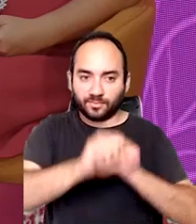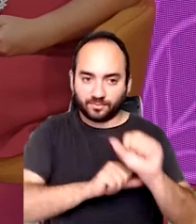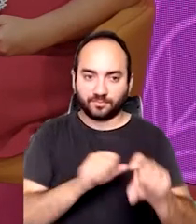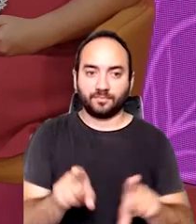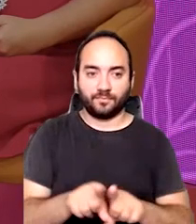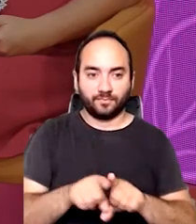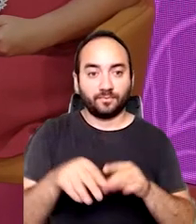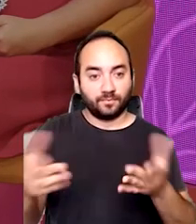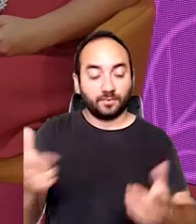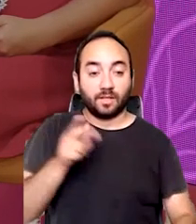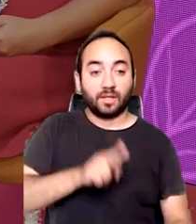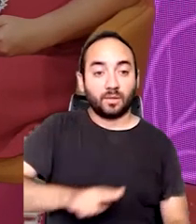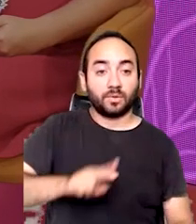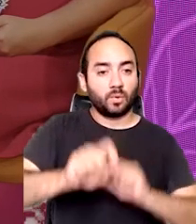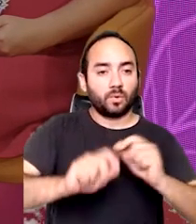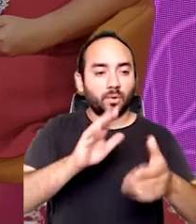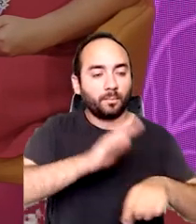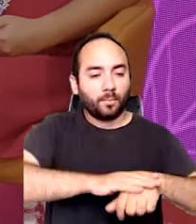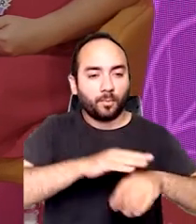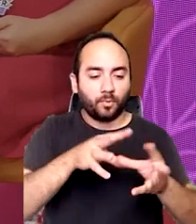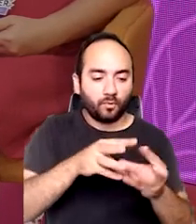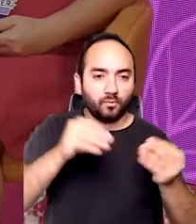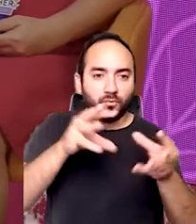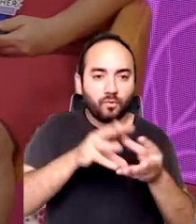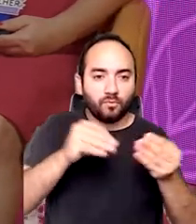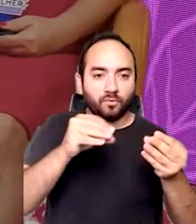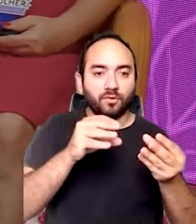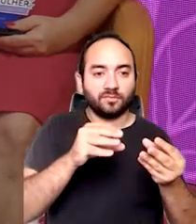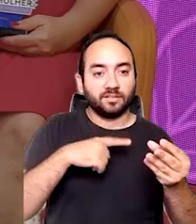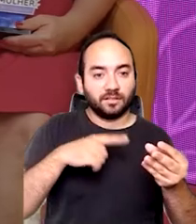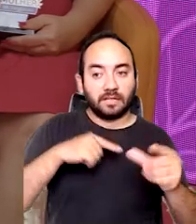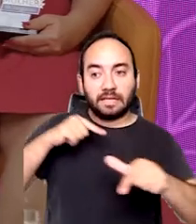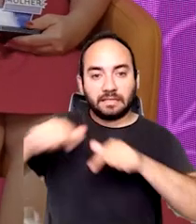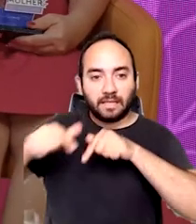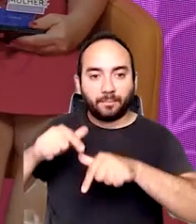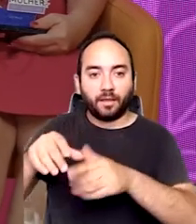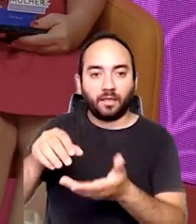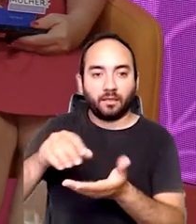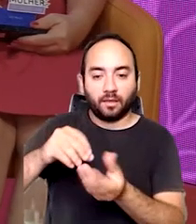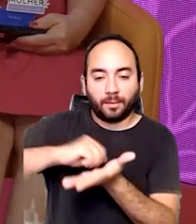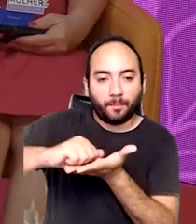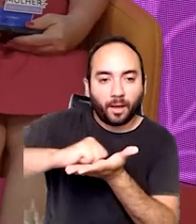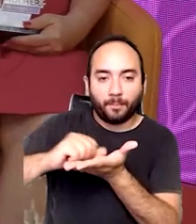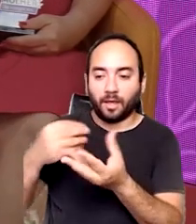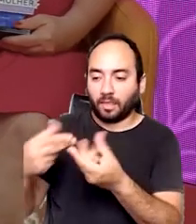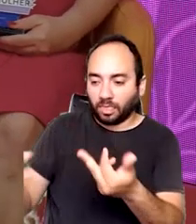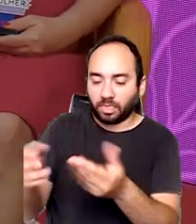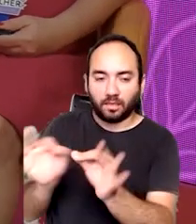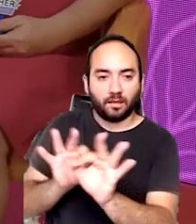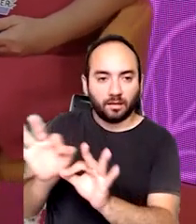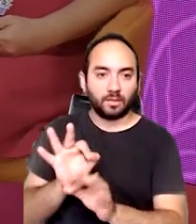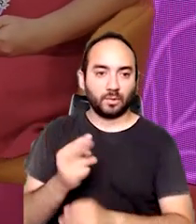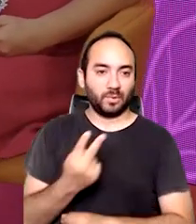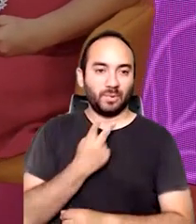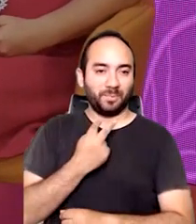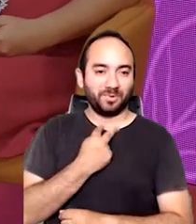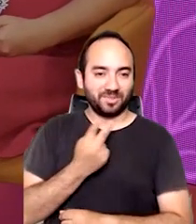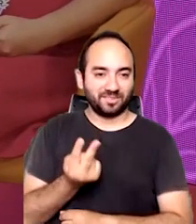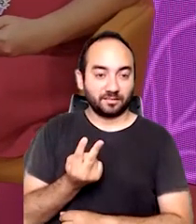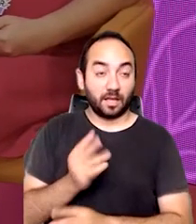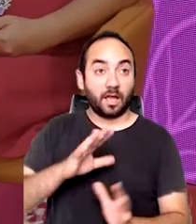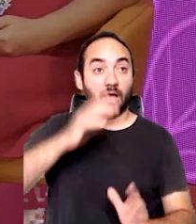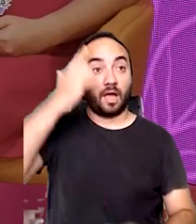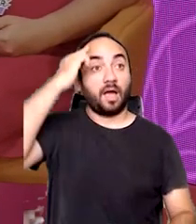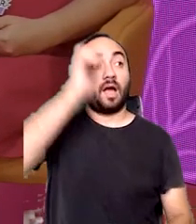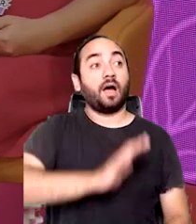vida ou seja eu tinha que est utilizando produtos de algodão não poderia trabalhar com borracha e foi aí que eu entendi